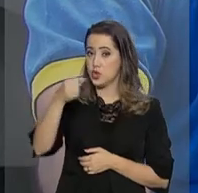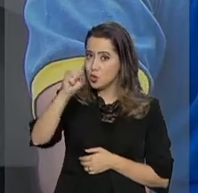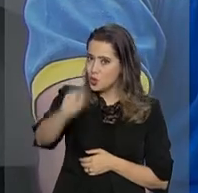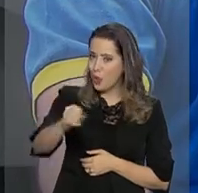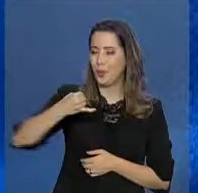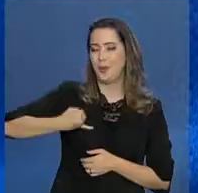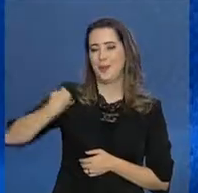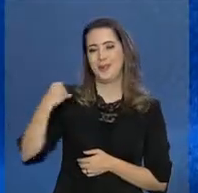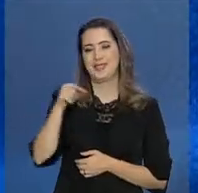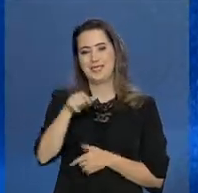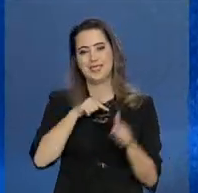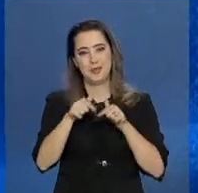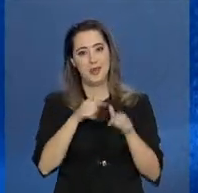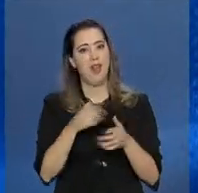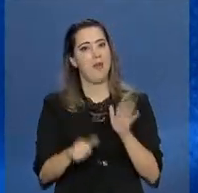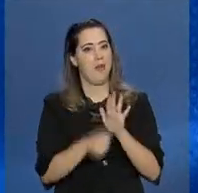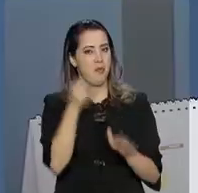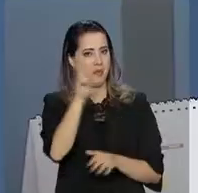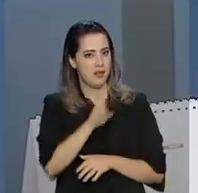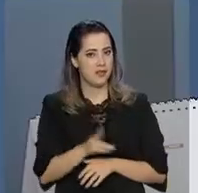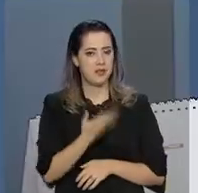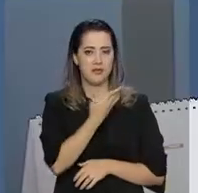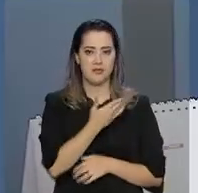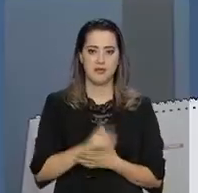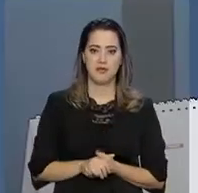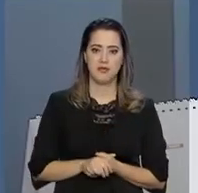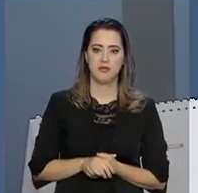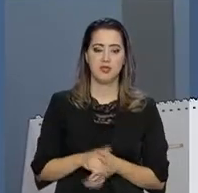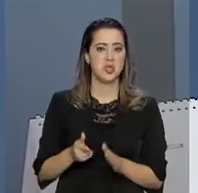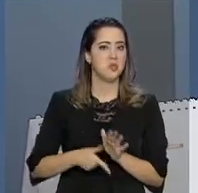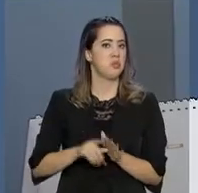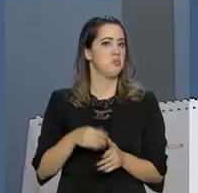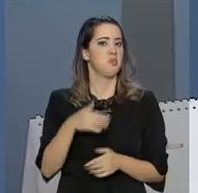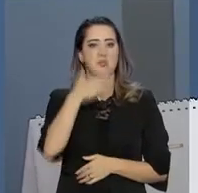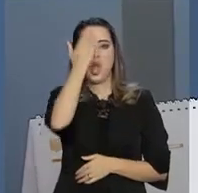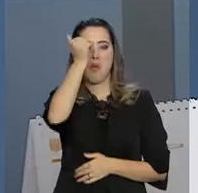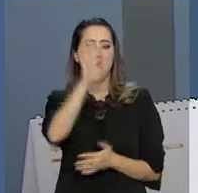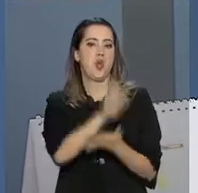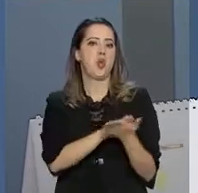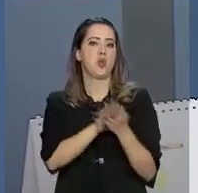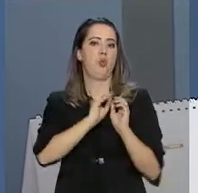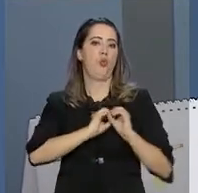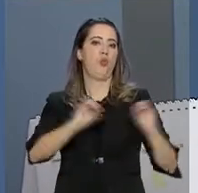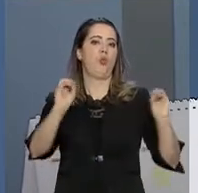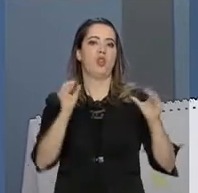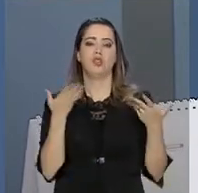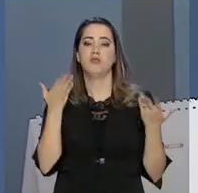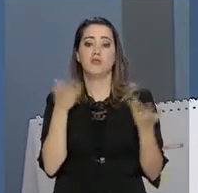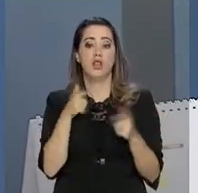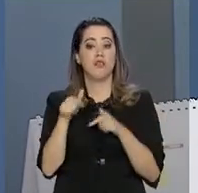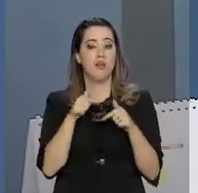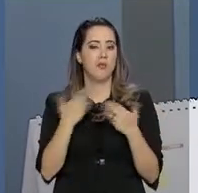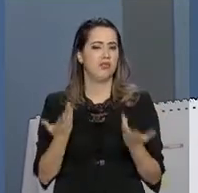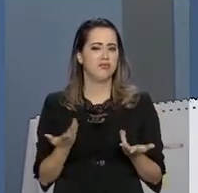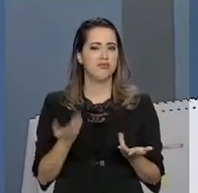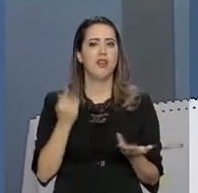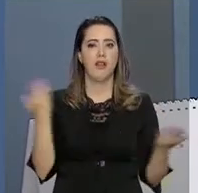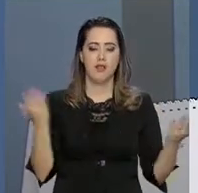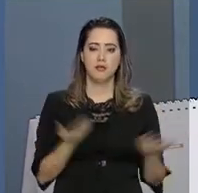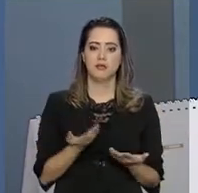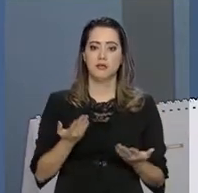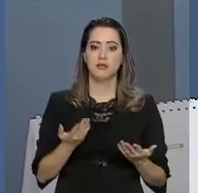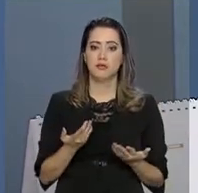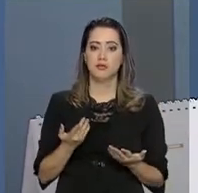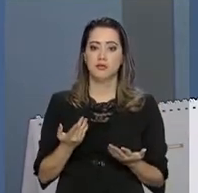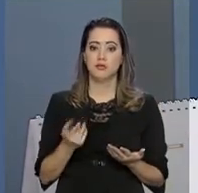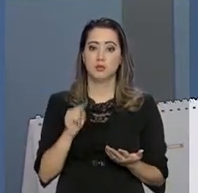correios esse é seu primeiro emprego antes eu não tinha nenhuma noção de como era trabalhar em uma empresa e quando eu